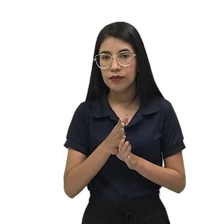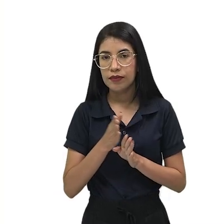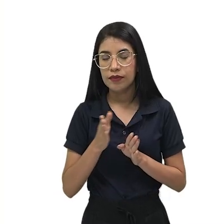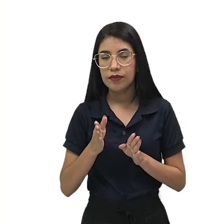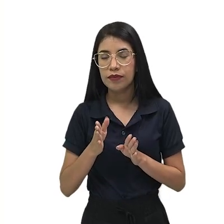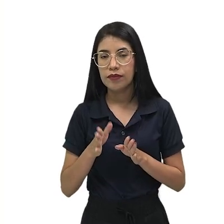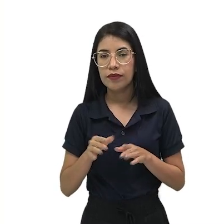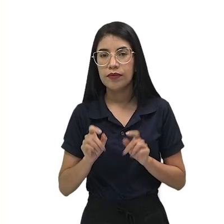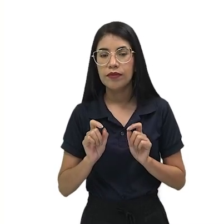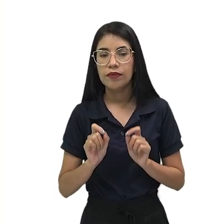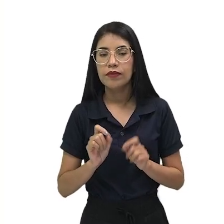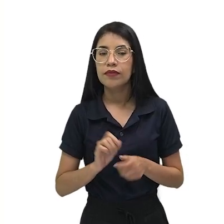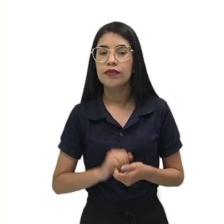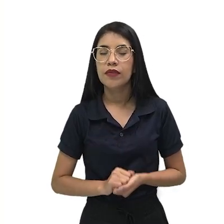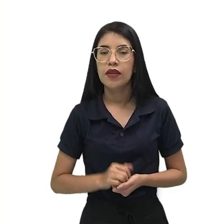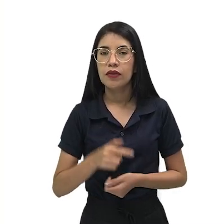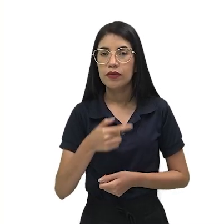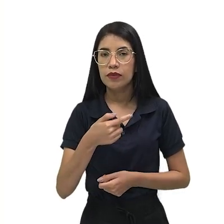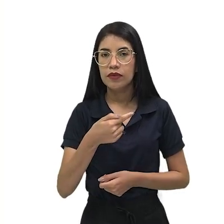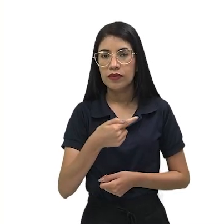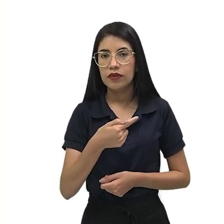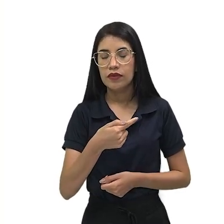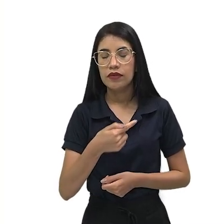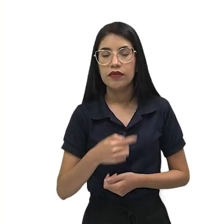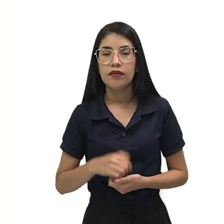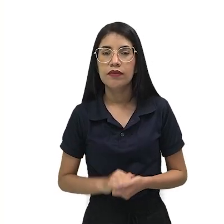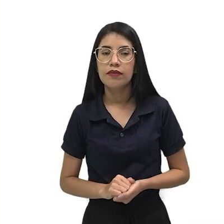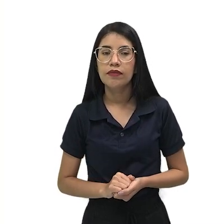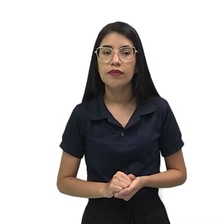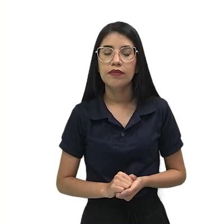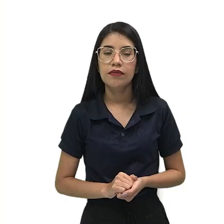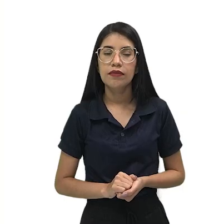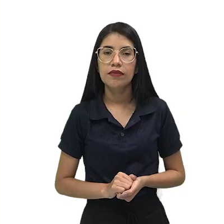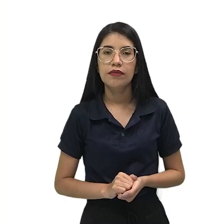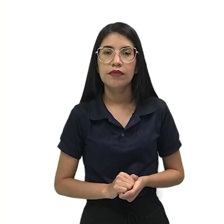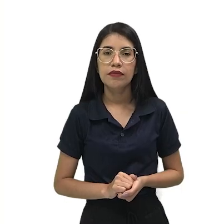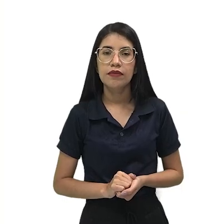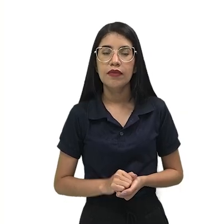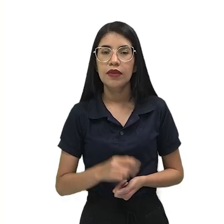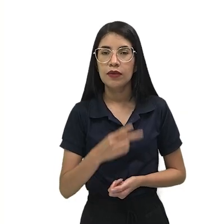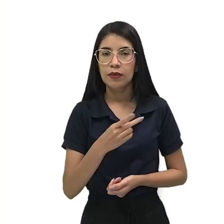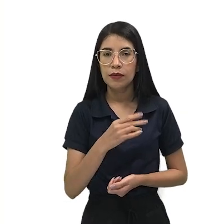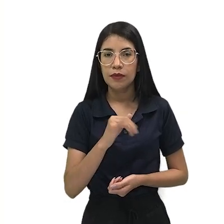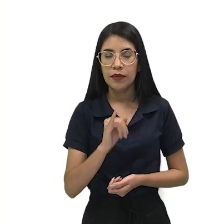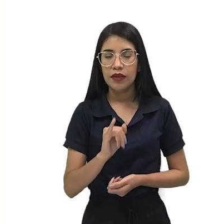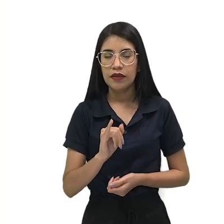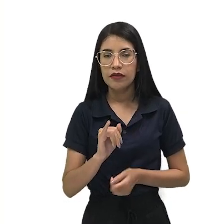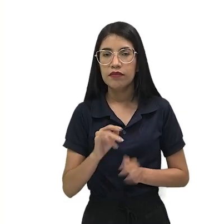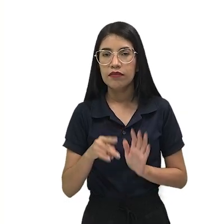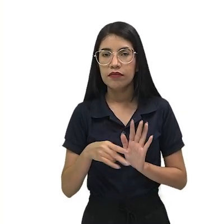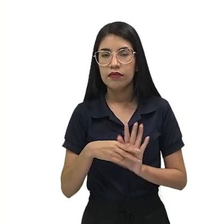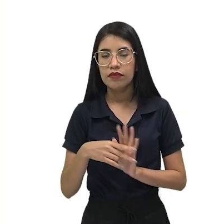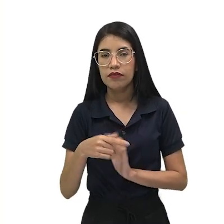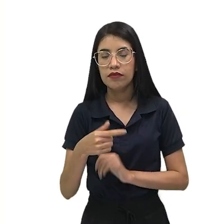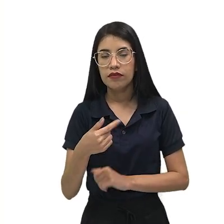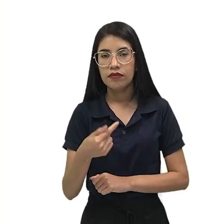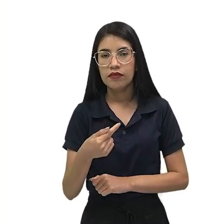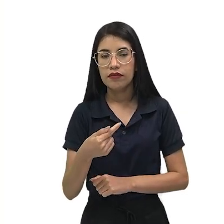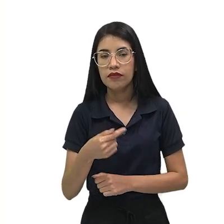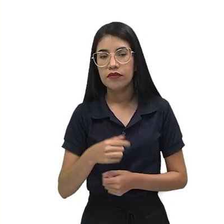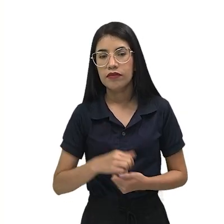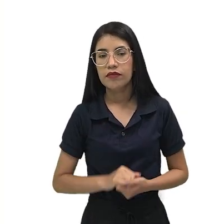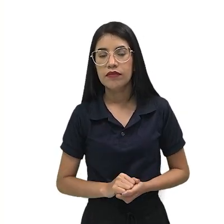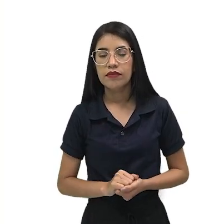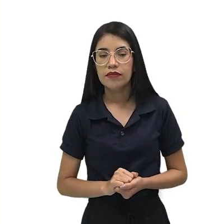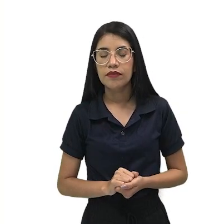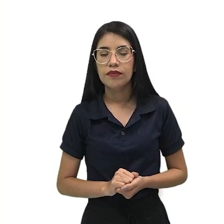inteira, tudo que vem antes da vírgula. Então, nosso PI aqui, parte inteira, é o